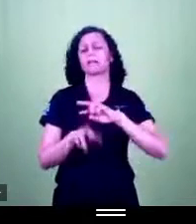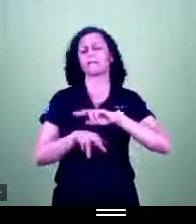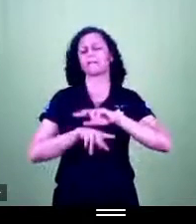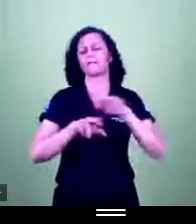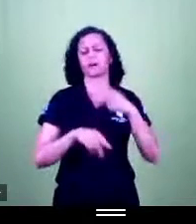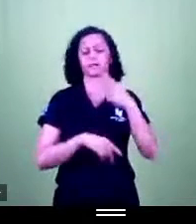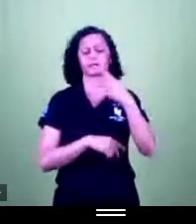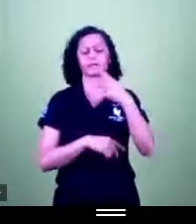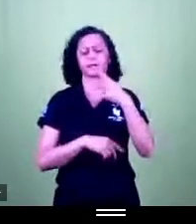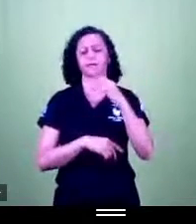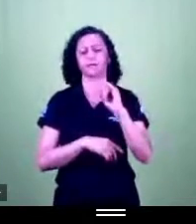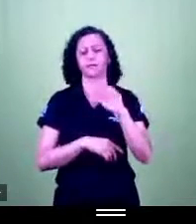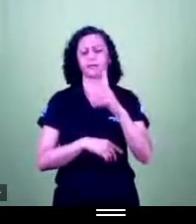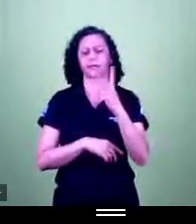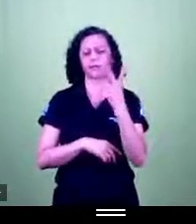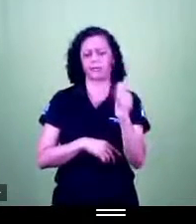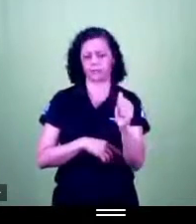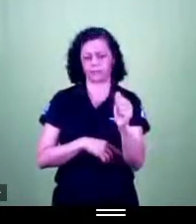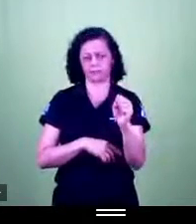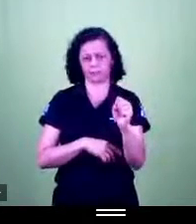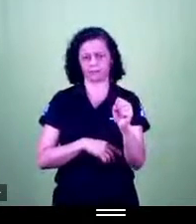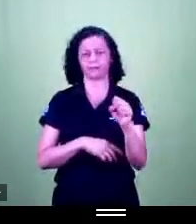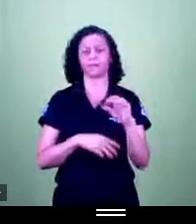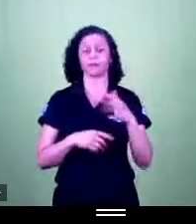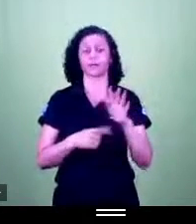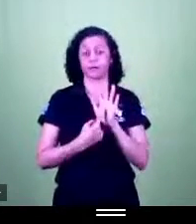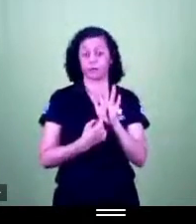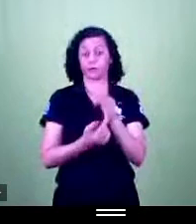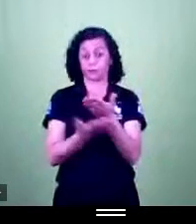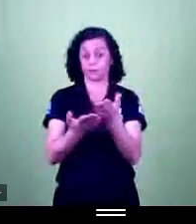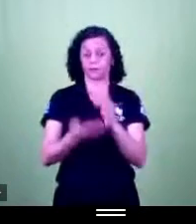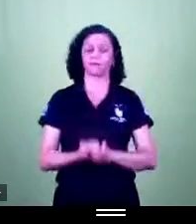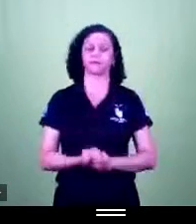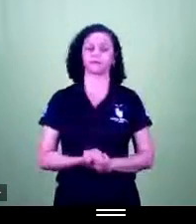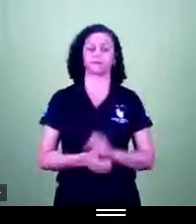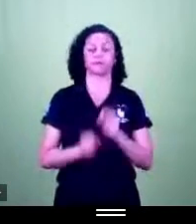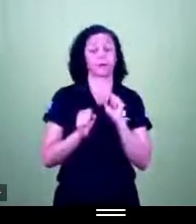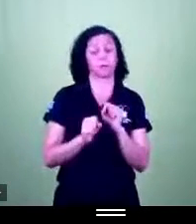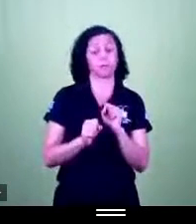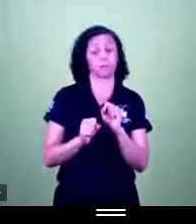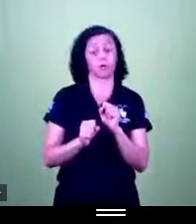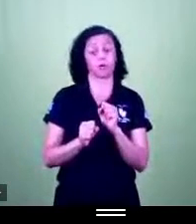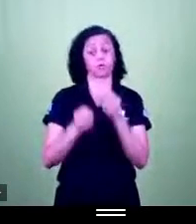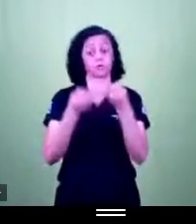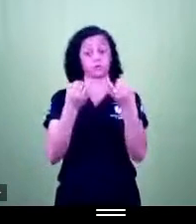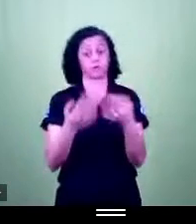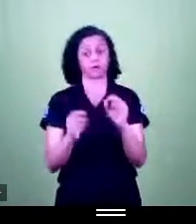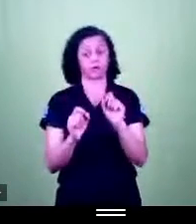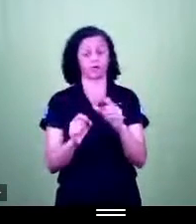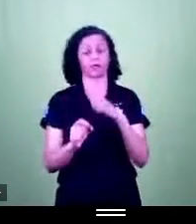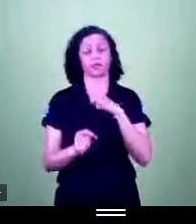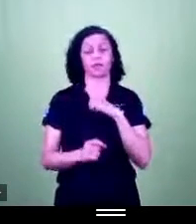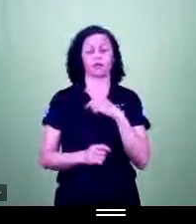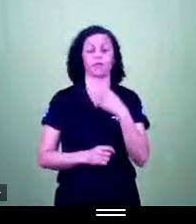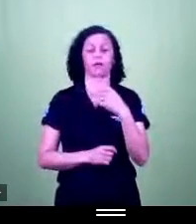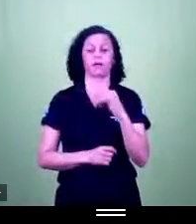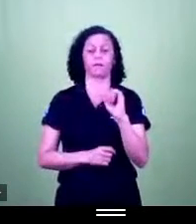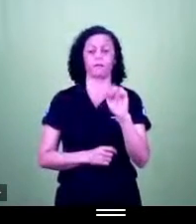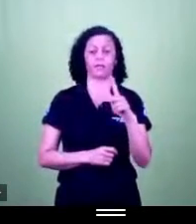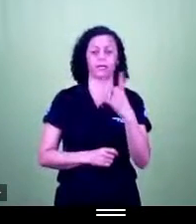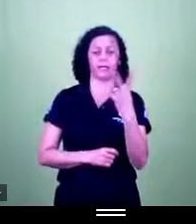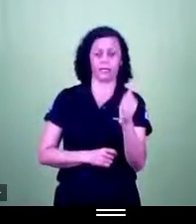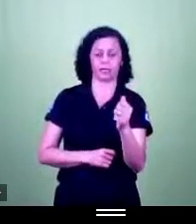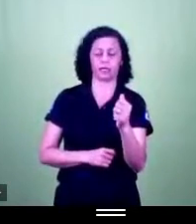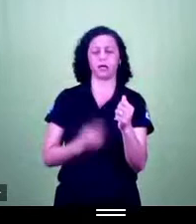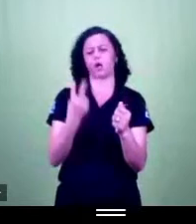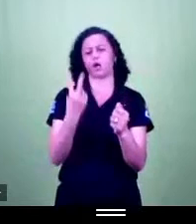Então aqui, deixa eu dar um zoom aqui, ó. Eu poderia falar que aqui eu tenho aqui uma pilha, duas pilhas, né? Eu posso colocar mais